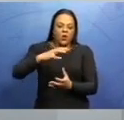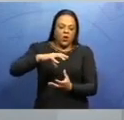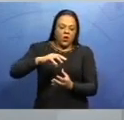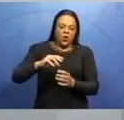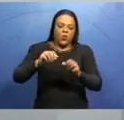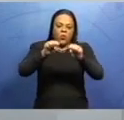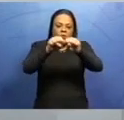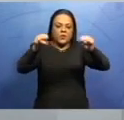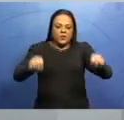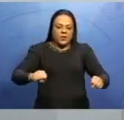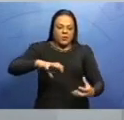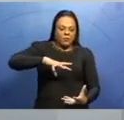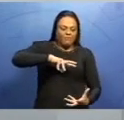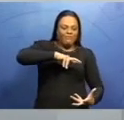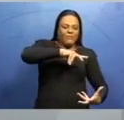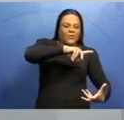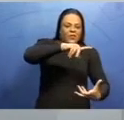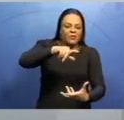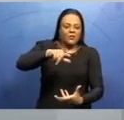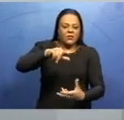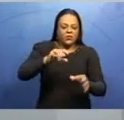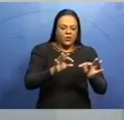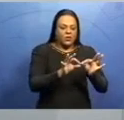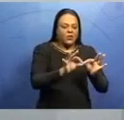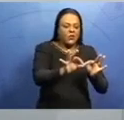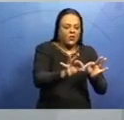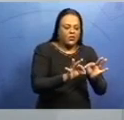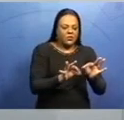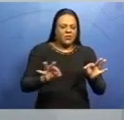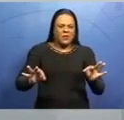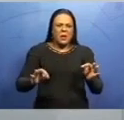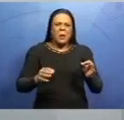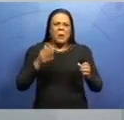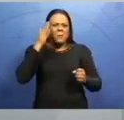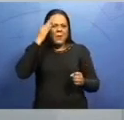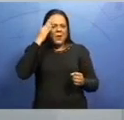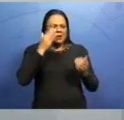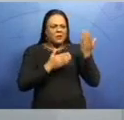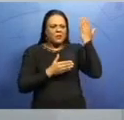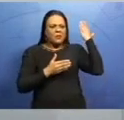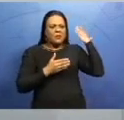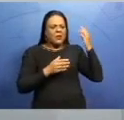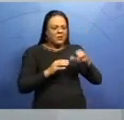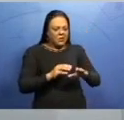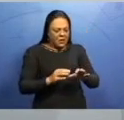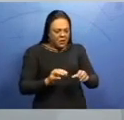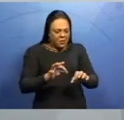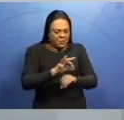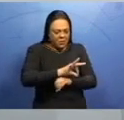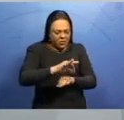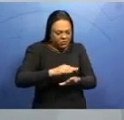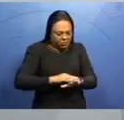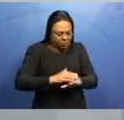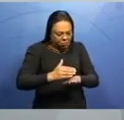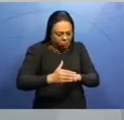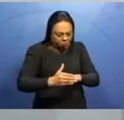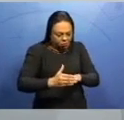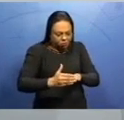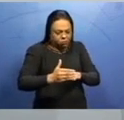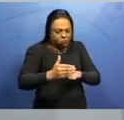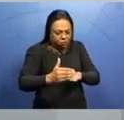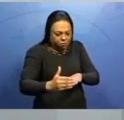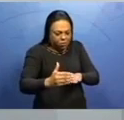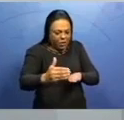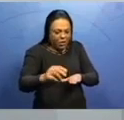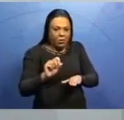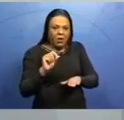SI. Imagina antigamente, medida em palma, em polegadas. Então não tinha um padrão.